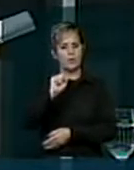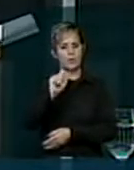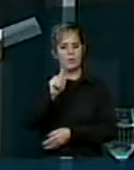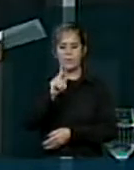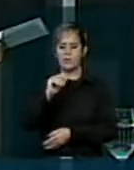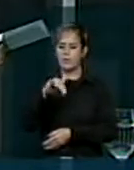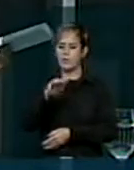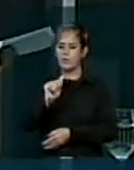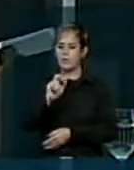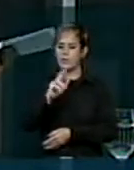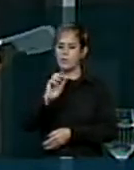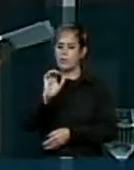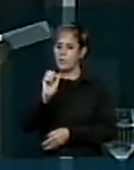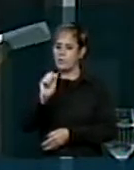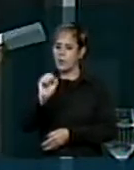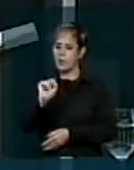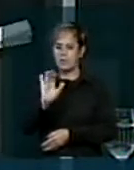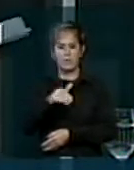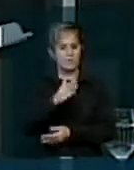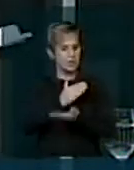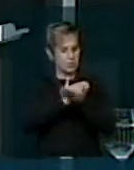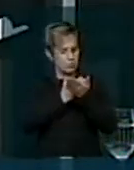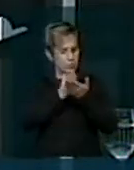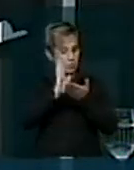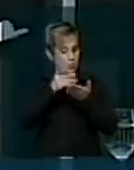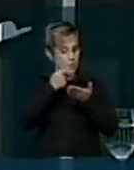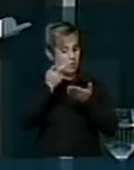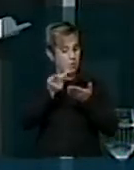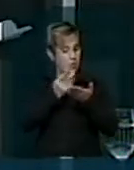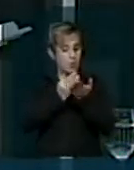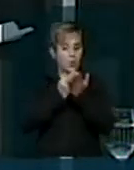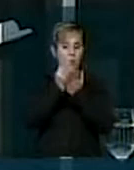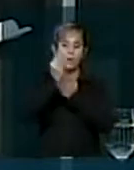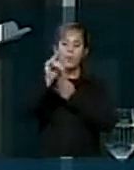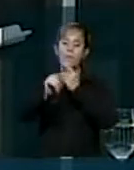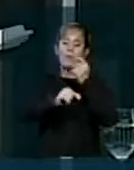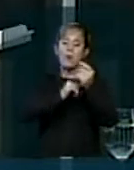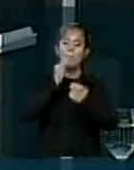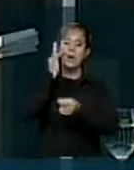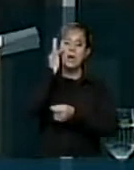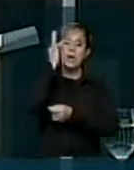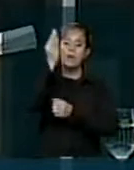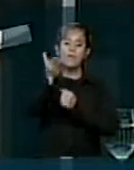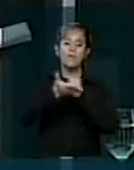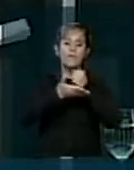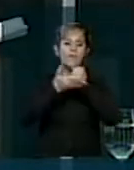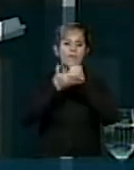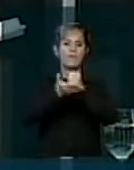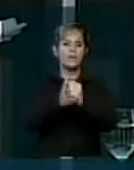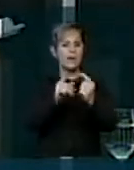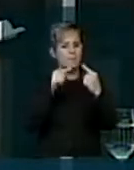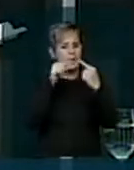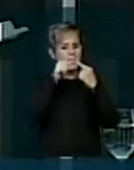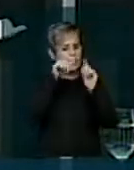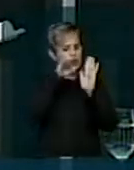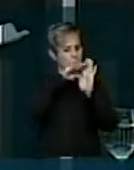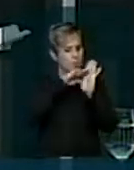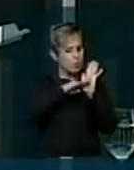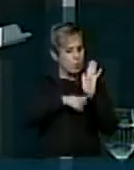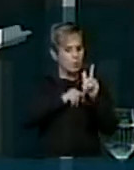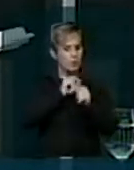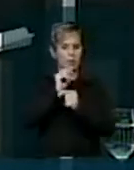já dá os desígnios e os destinos de qual o fundamento, quais os objetivos, quais